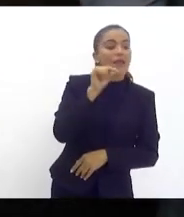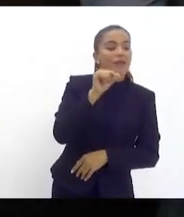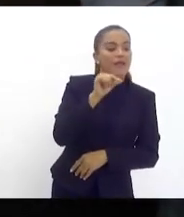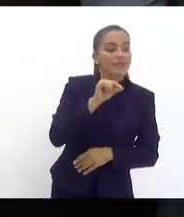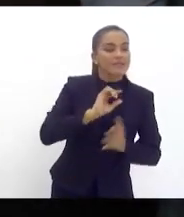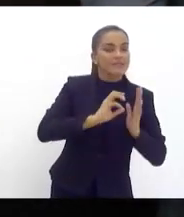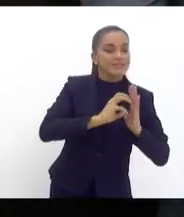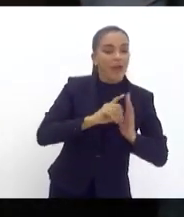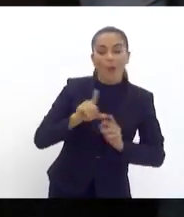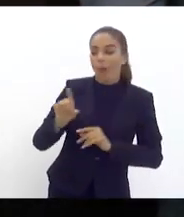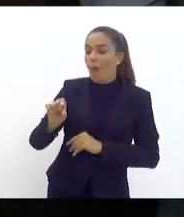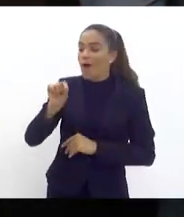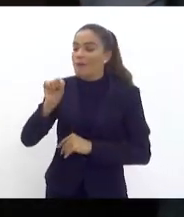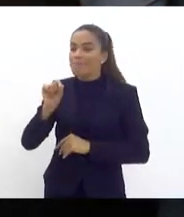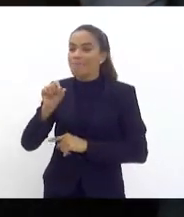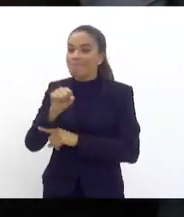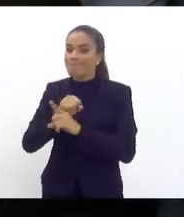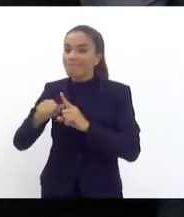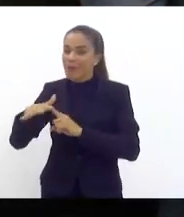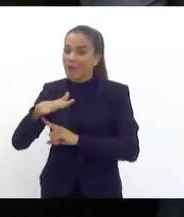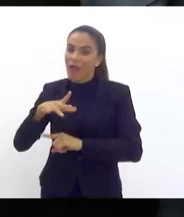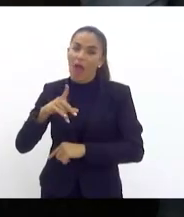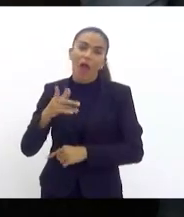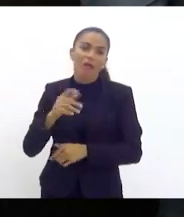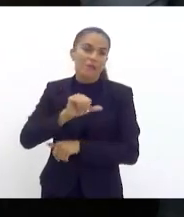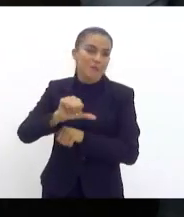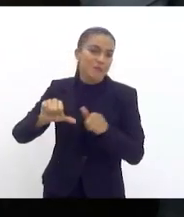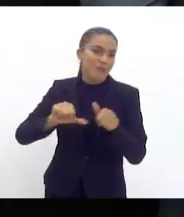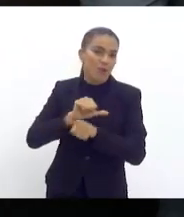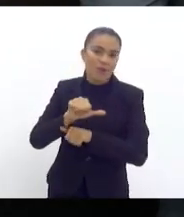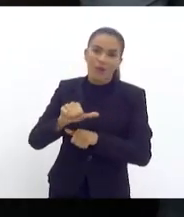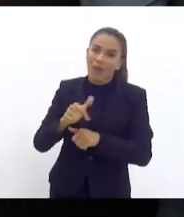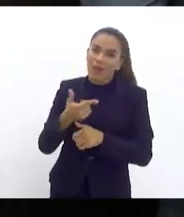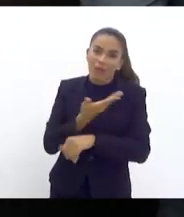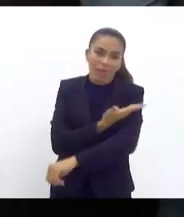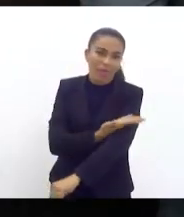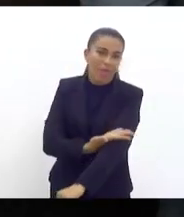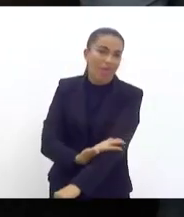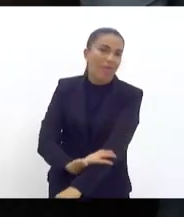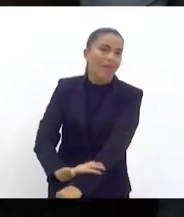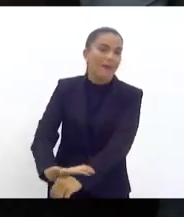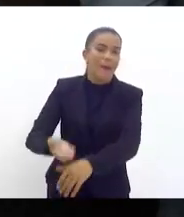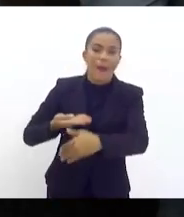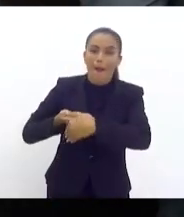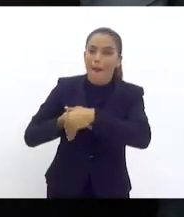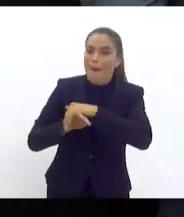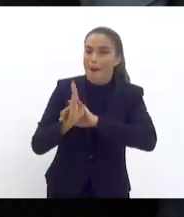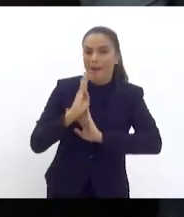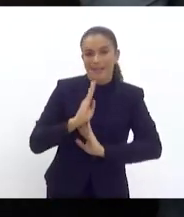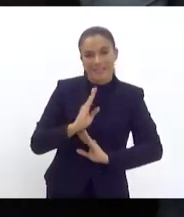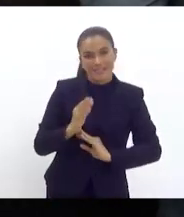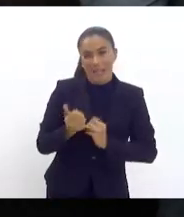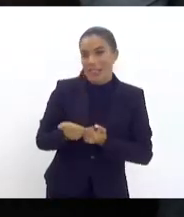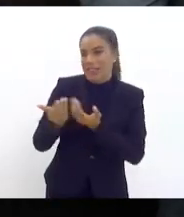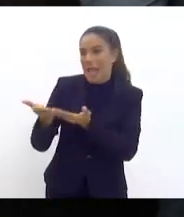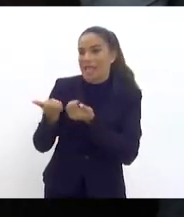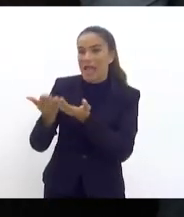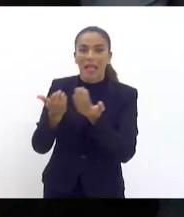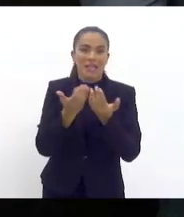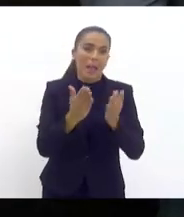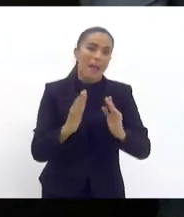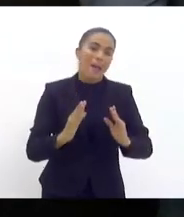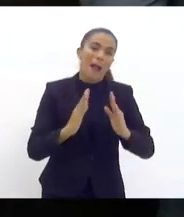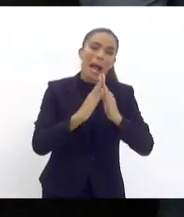alguma organização social, vai virar moda na Assembleia esse tipo de indicação para entregar prédio de Estado para